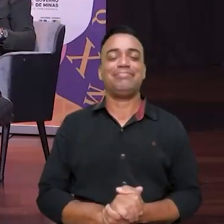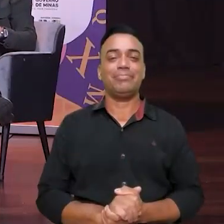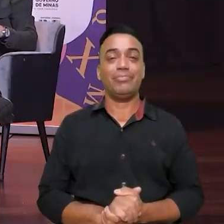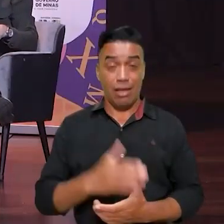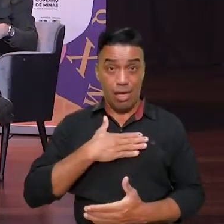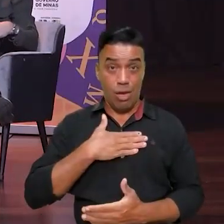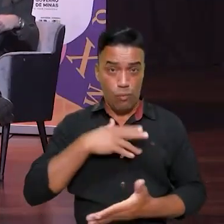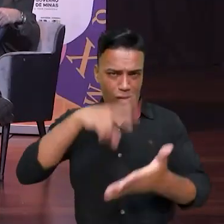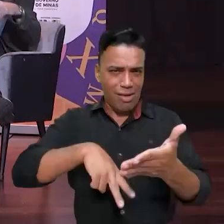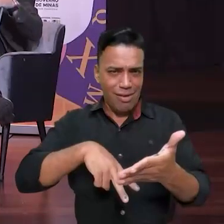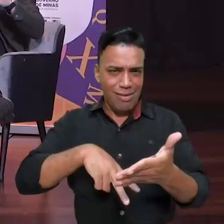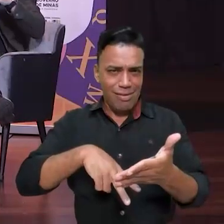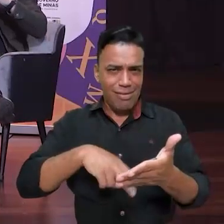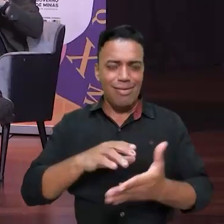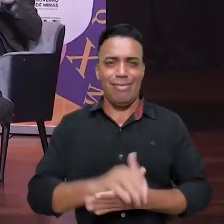Eu mesmo?